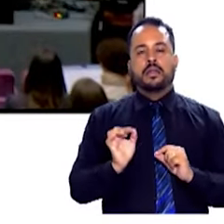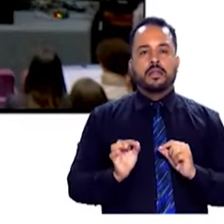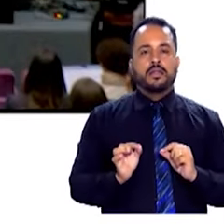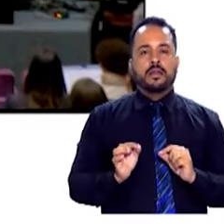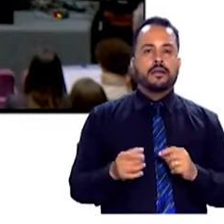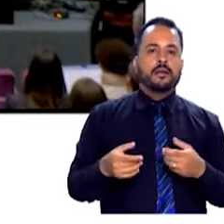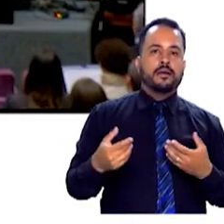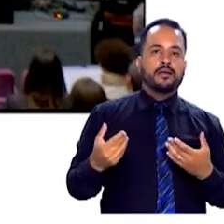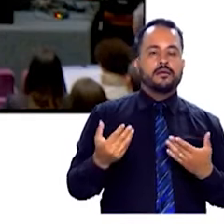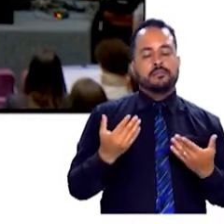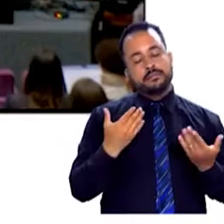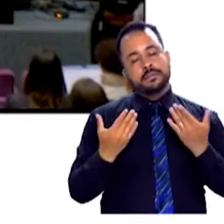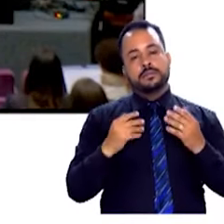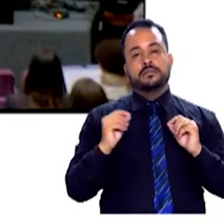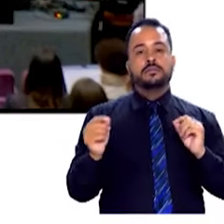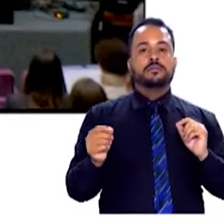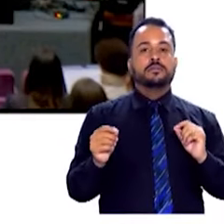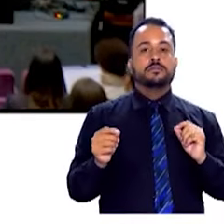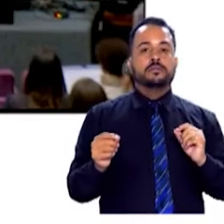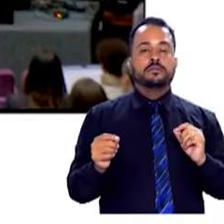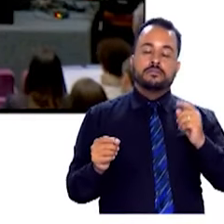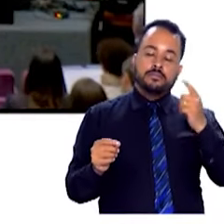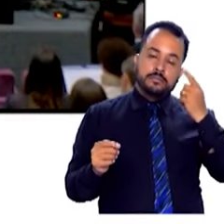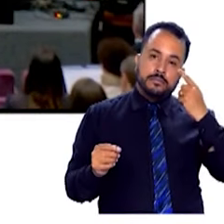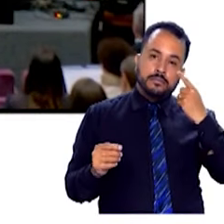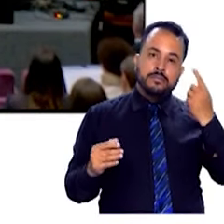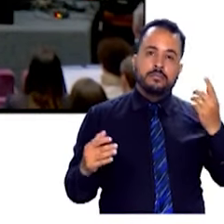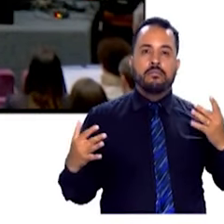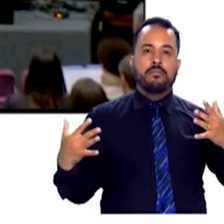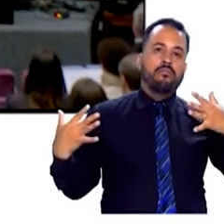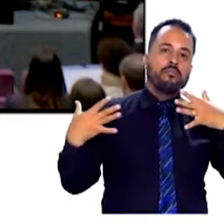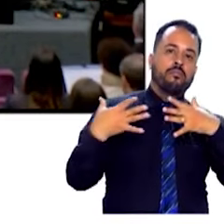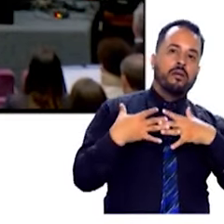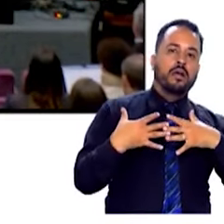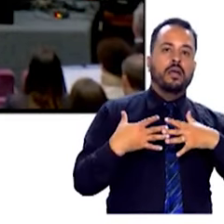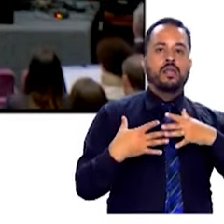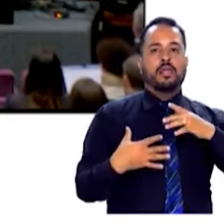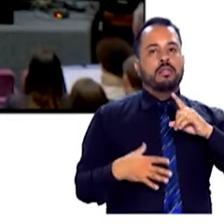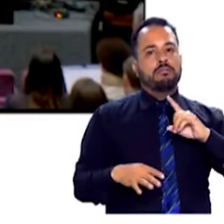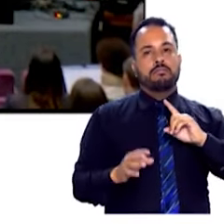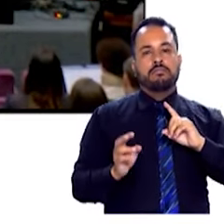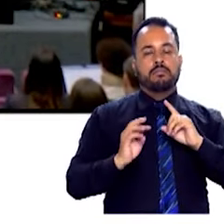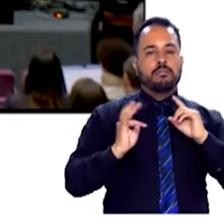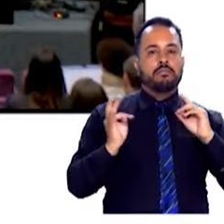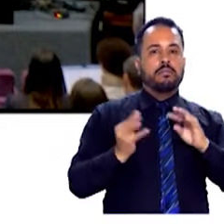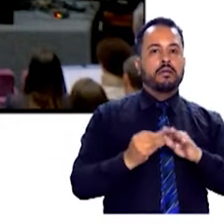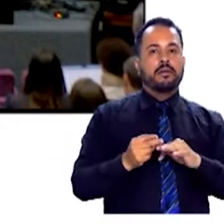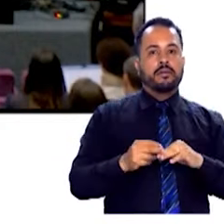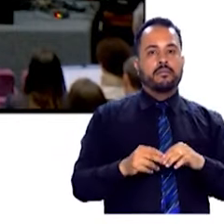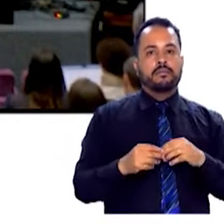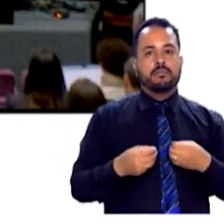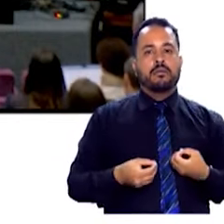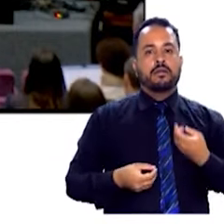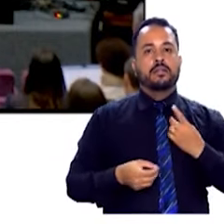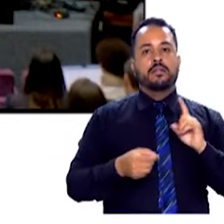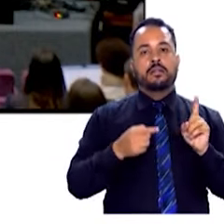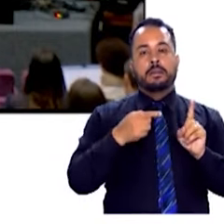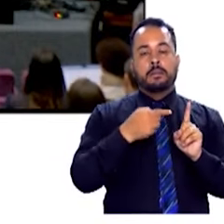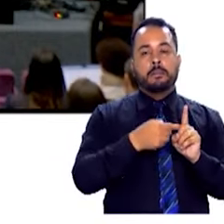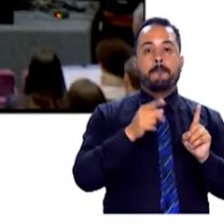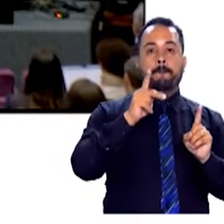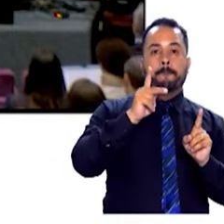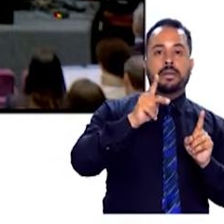coincidência parcial mas não há uma coincidência eh tal entre o uso dessa expressão e dessas técnicas